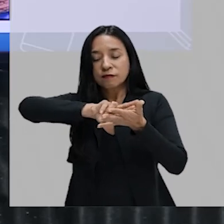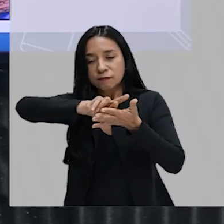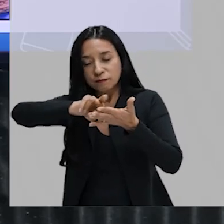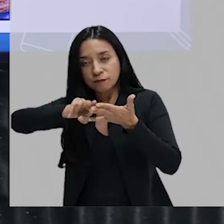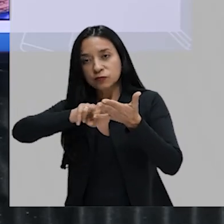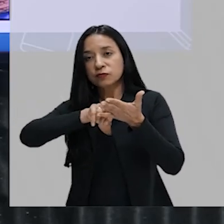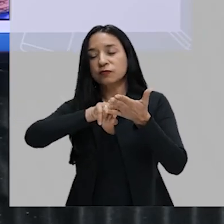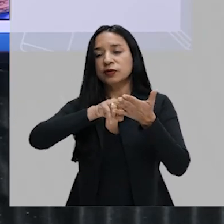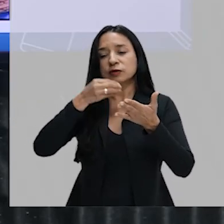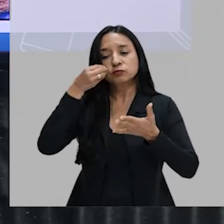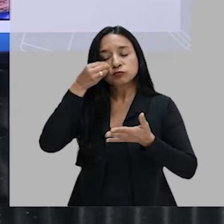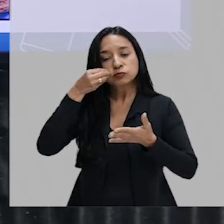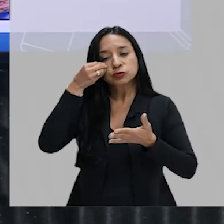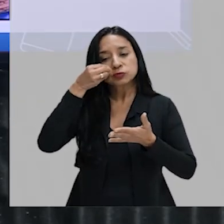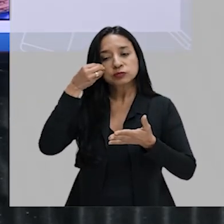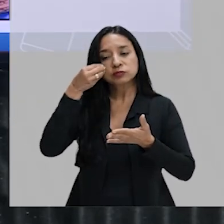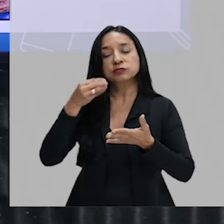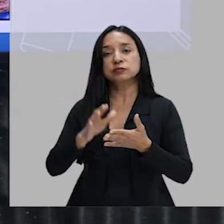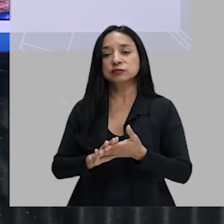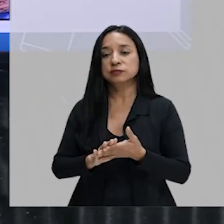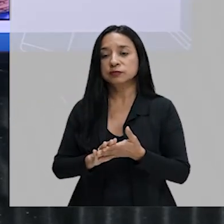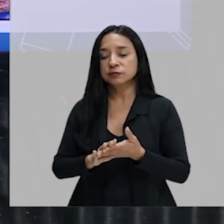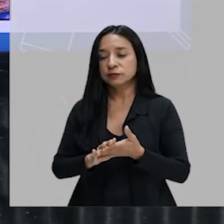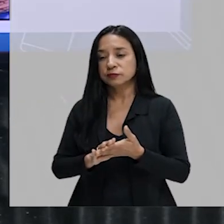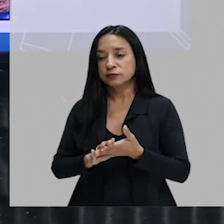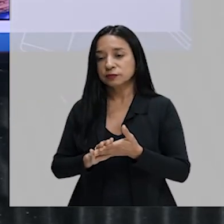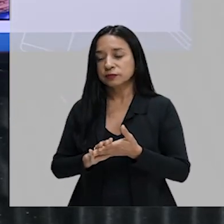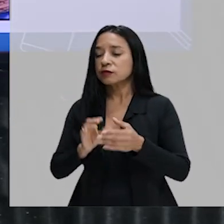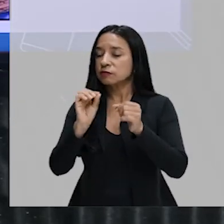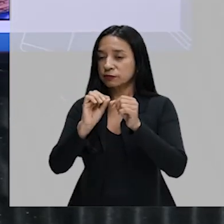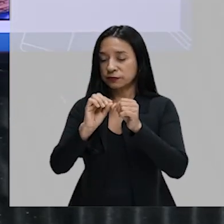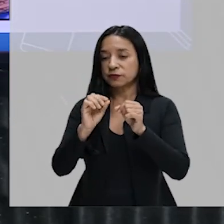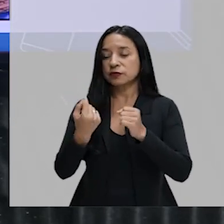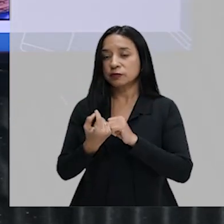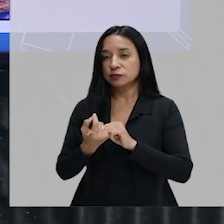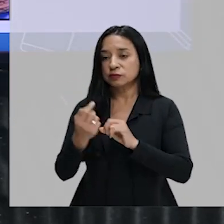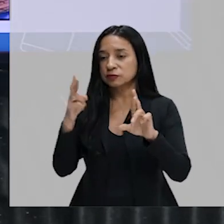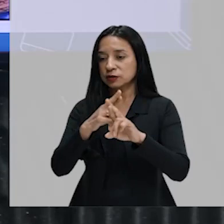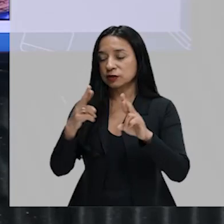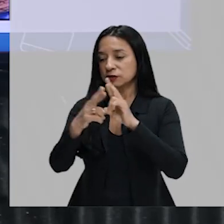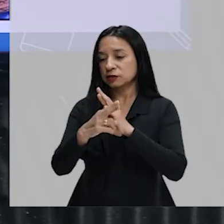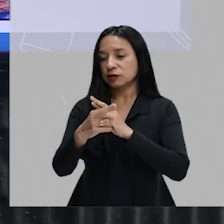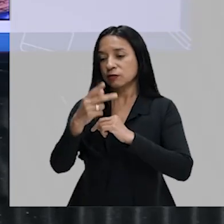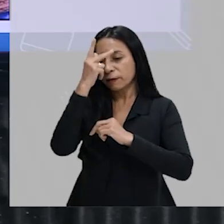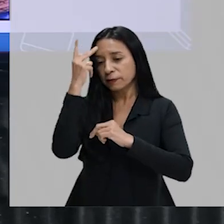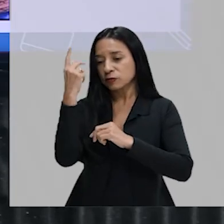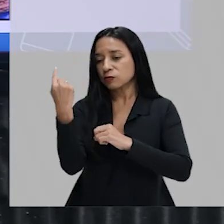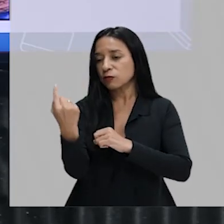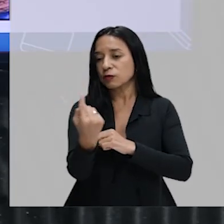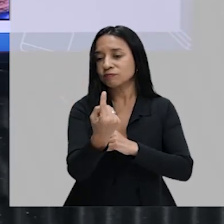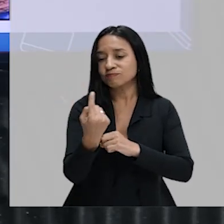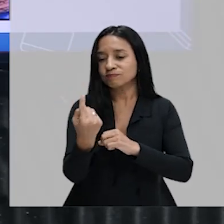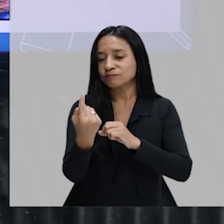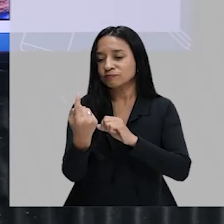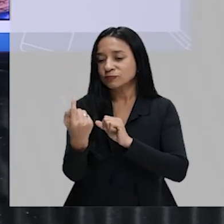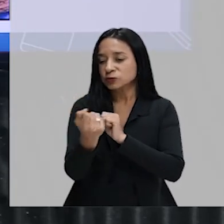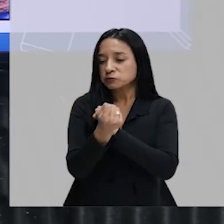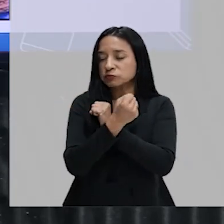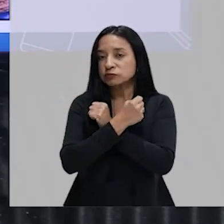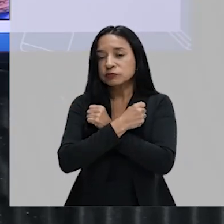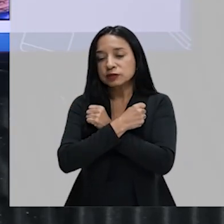questão. O poder do encontro humano. A conexão com pessoas é essencial